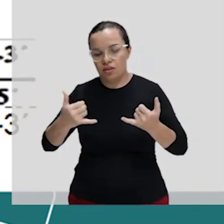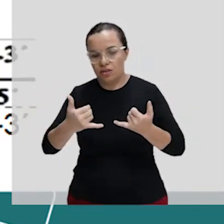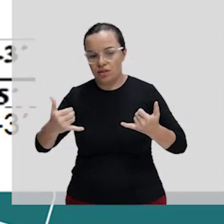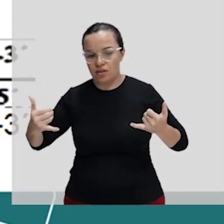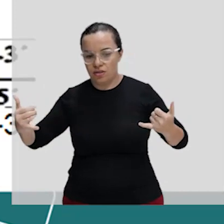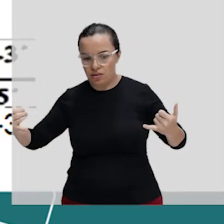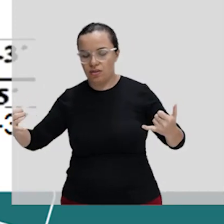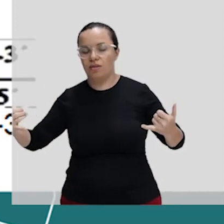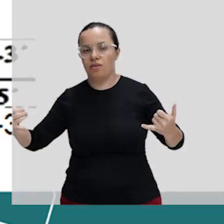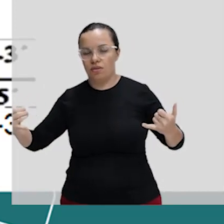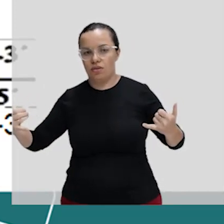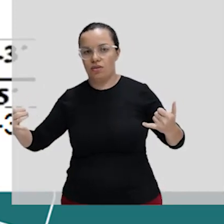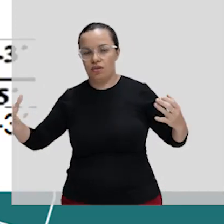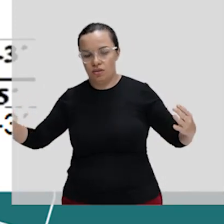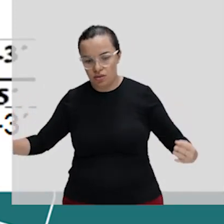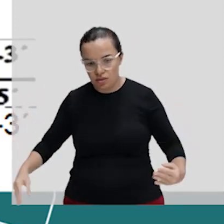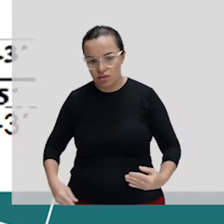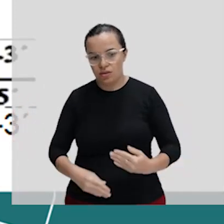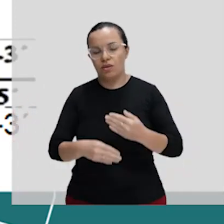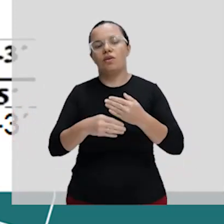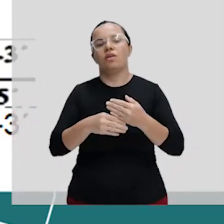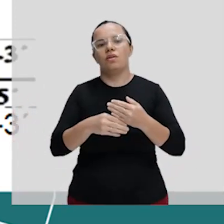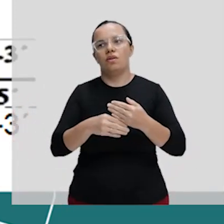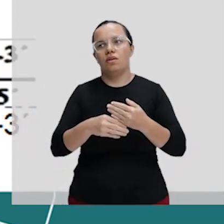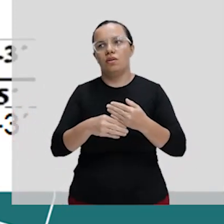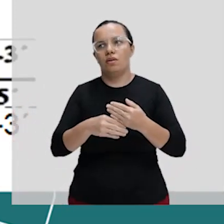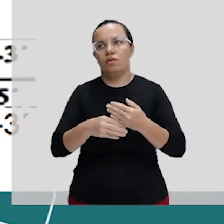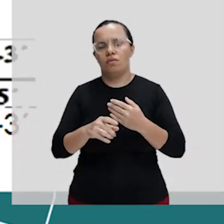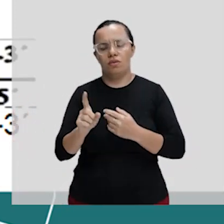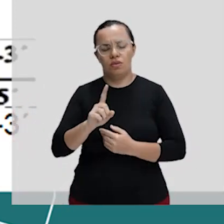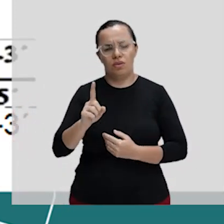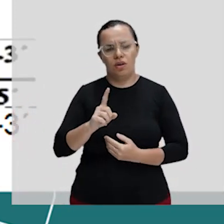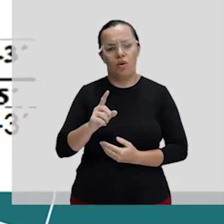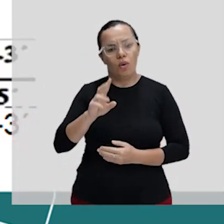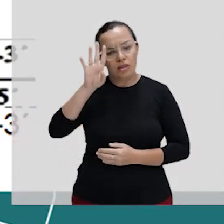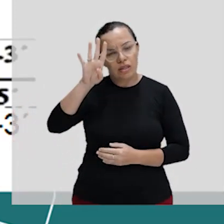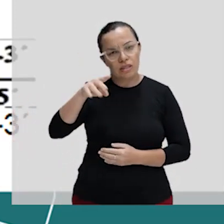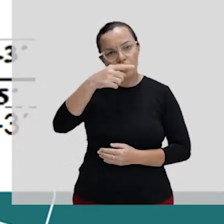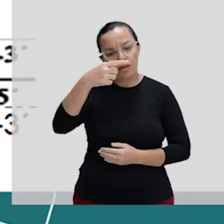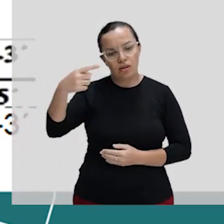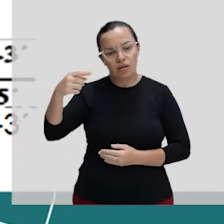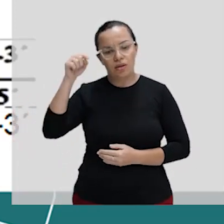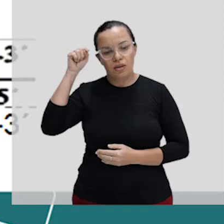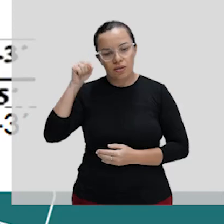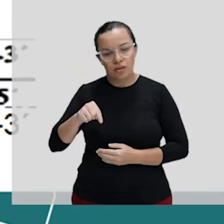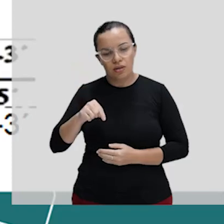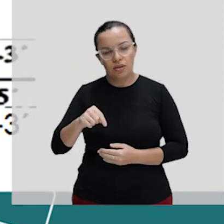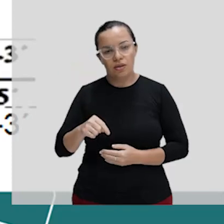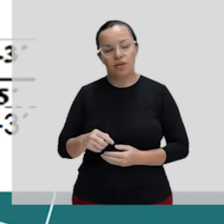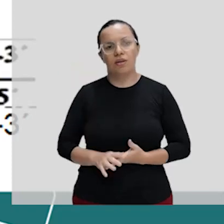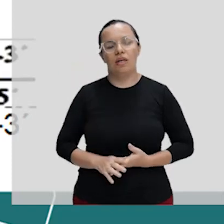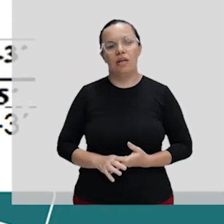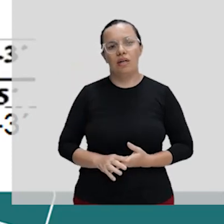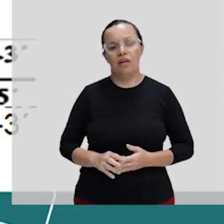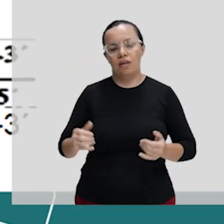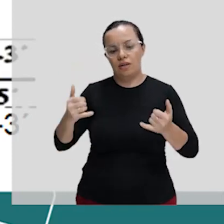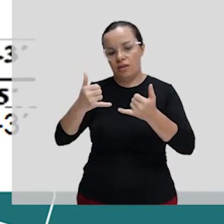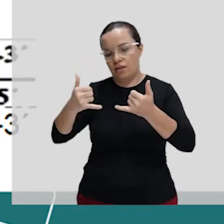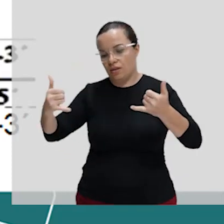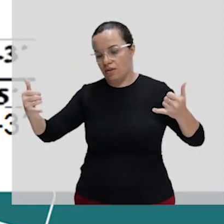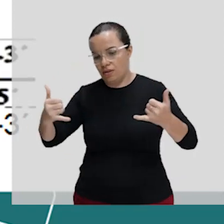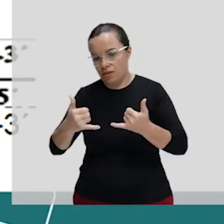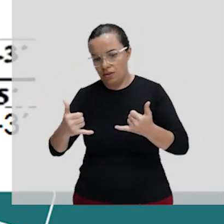fita 3 linhas, 5 linhas. Então, ela vai ser complementar não essa de cima, e sim a essa de baixo aqui, ó. 3 linhas, 5 linhas,